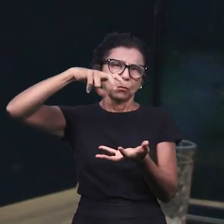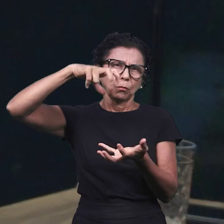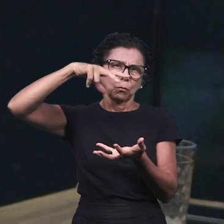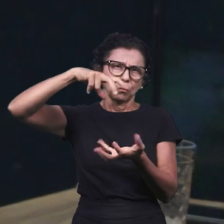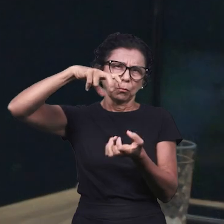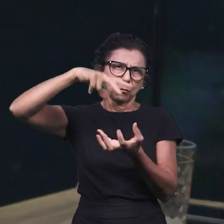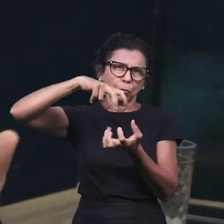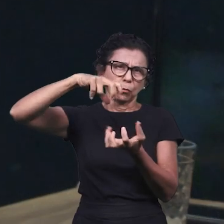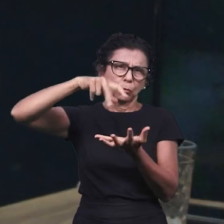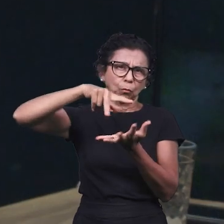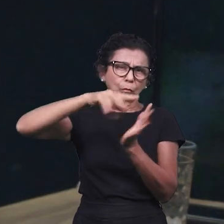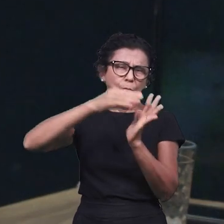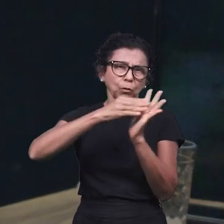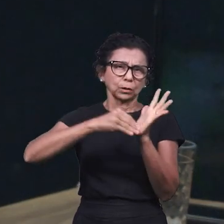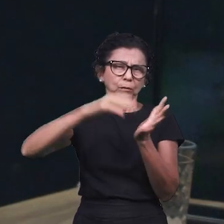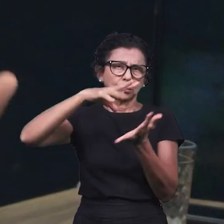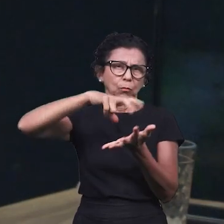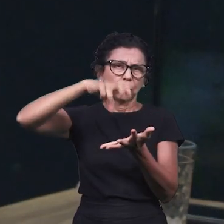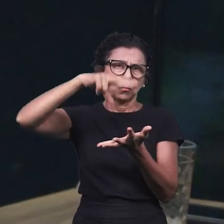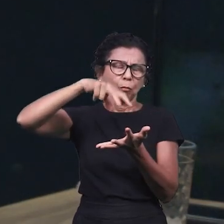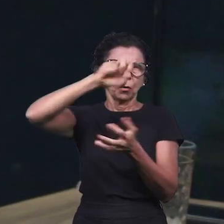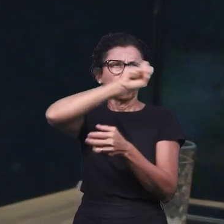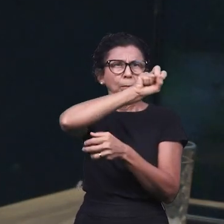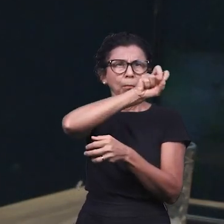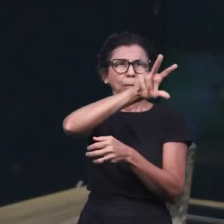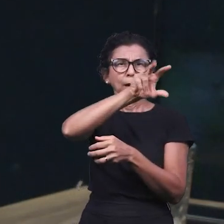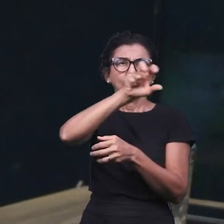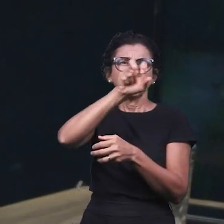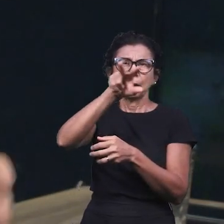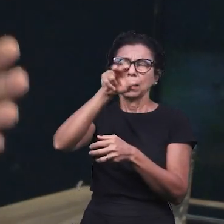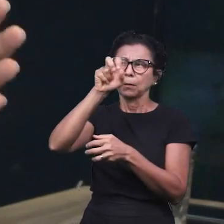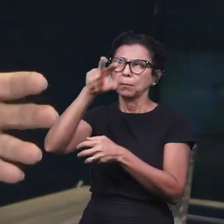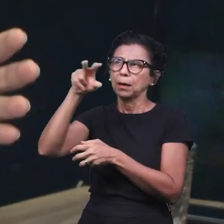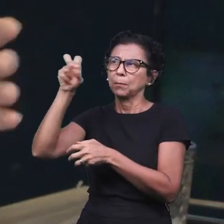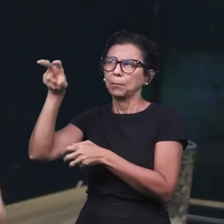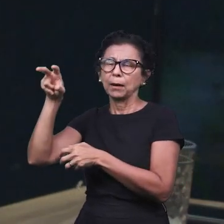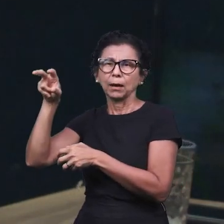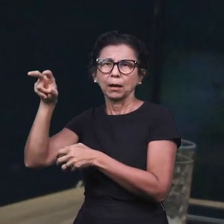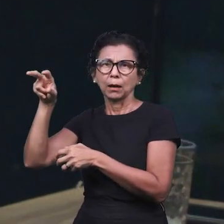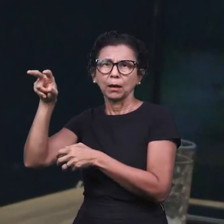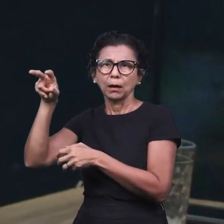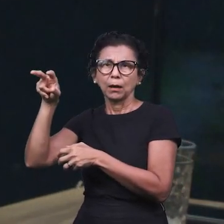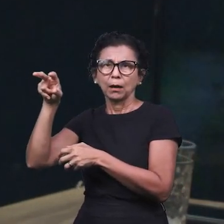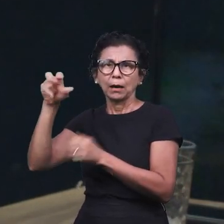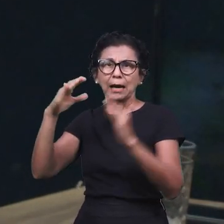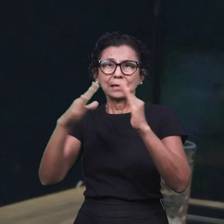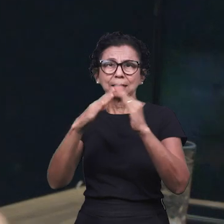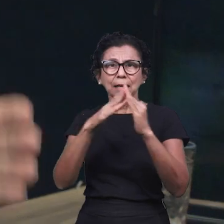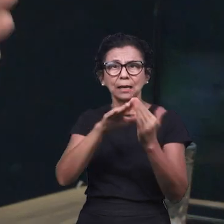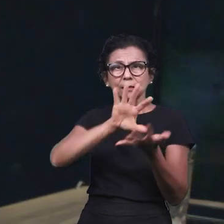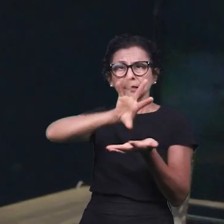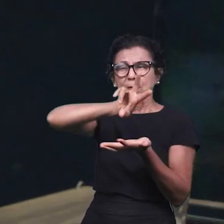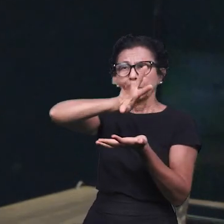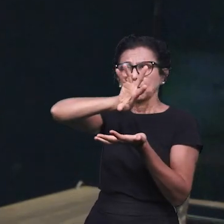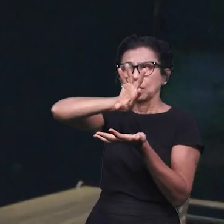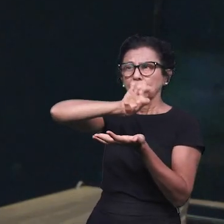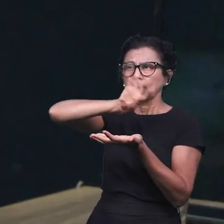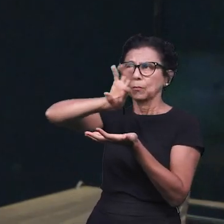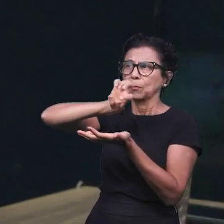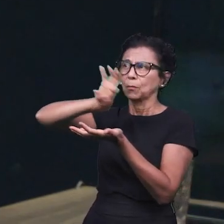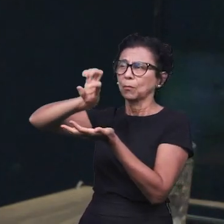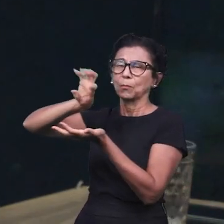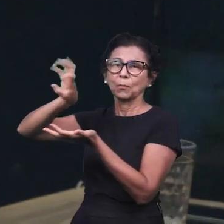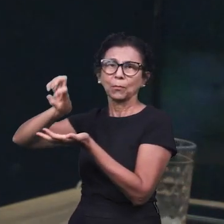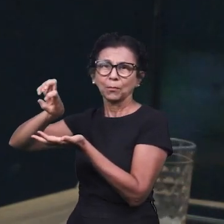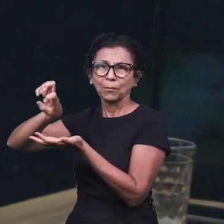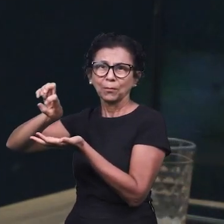Senhor agindo, operando. São bênçãos que o Senhor tem nos dado no uso dessa tecnologia.